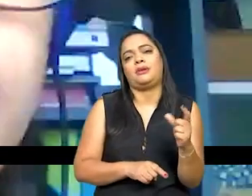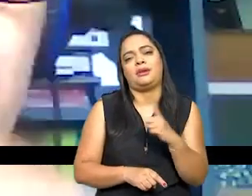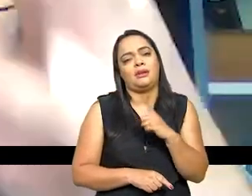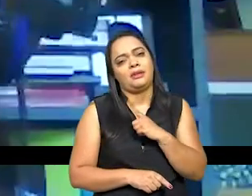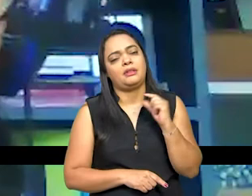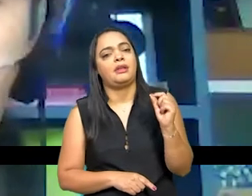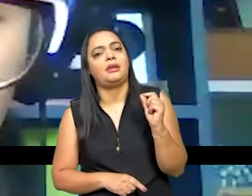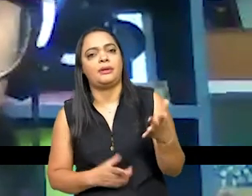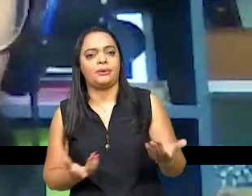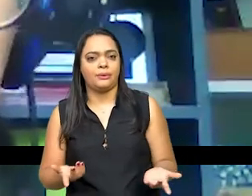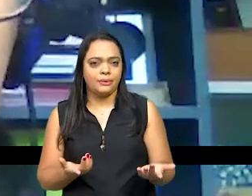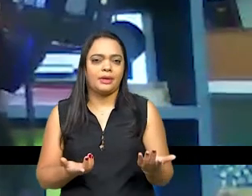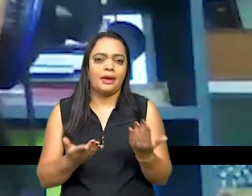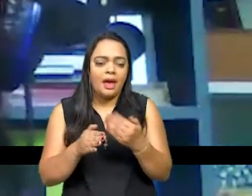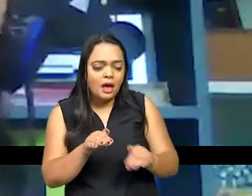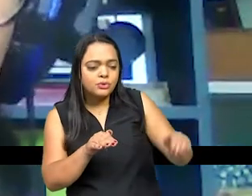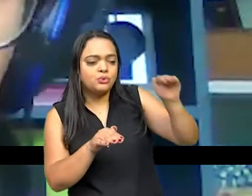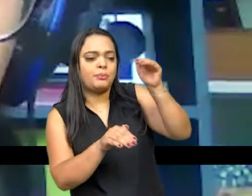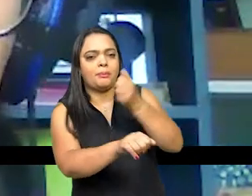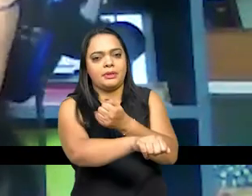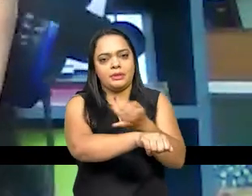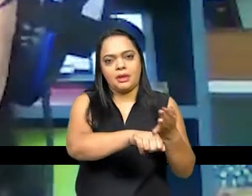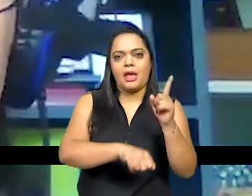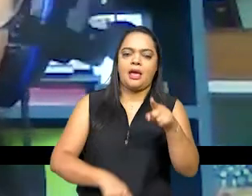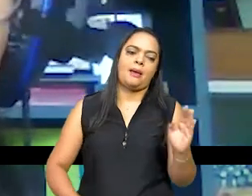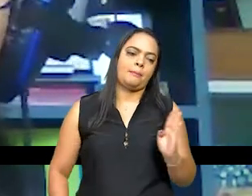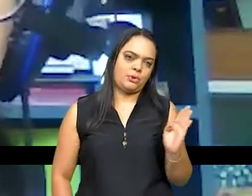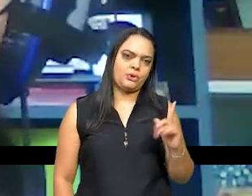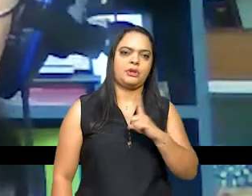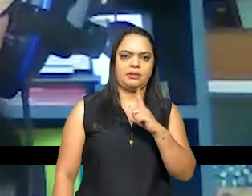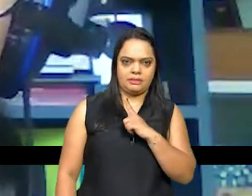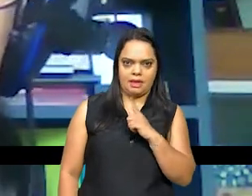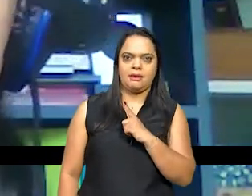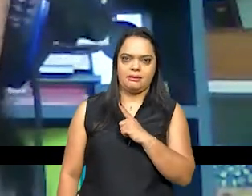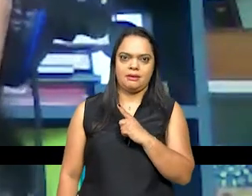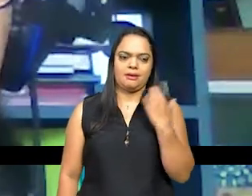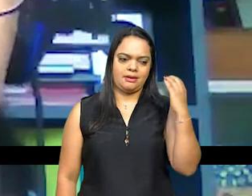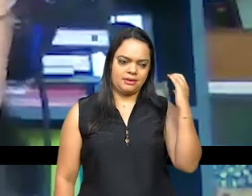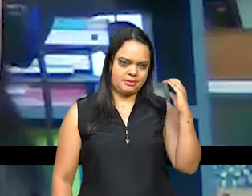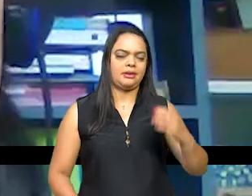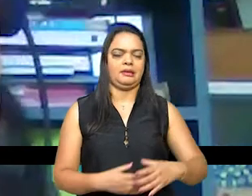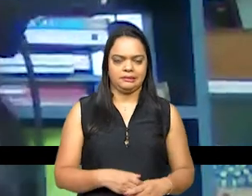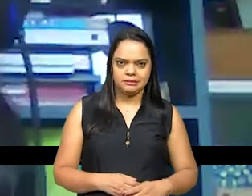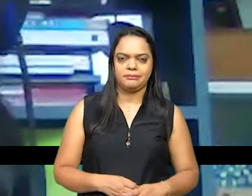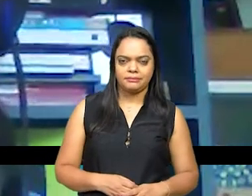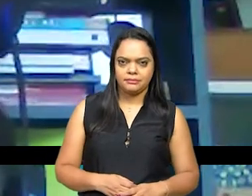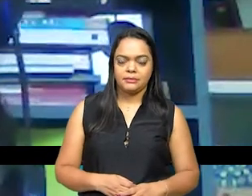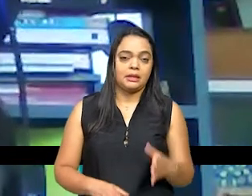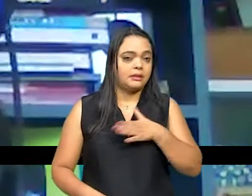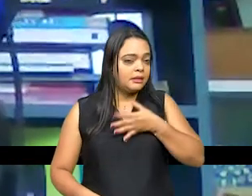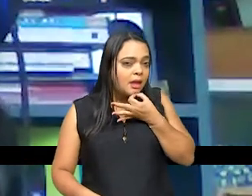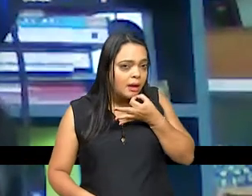deriva, que chega nessa supremacia branca, que é a biologia. Nós temos uma área da ciência que deve, na minha opinião,